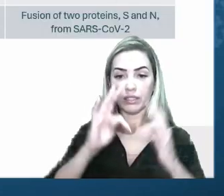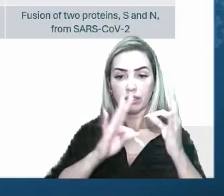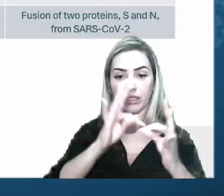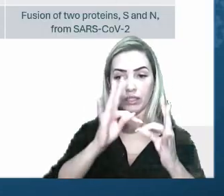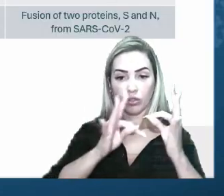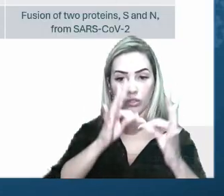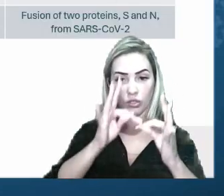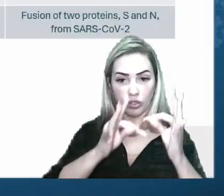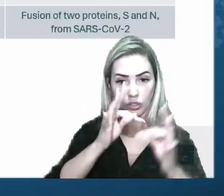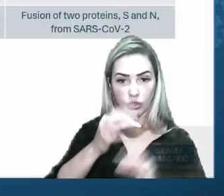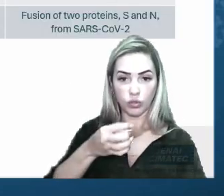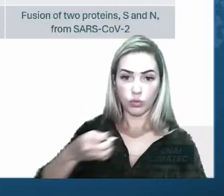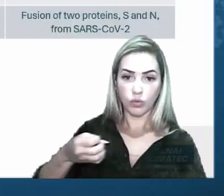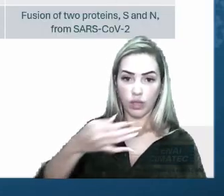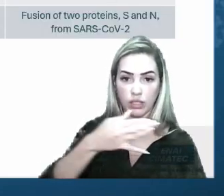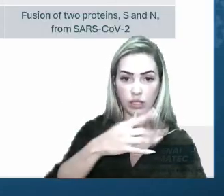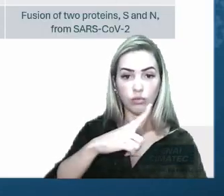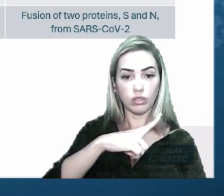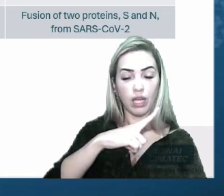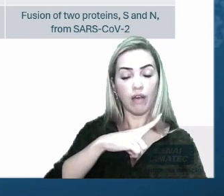estava